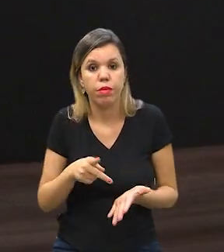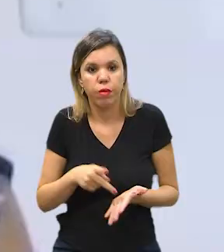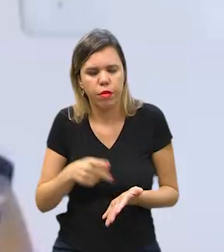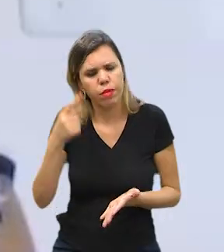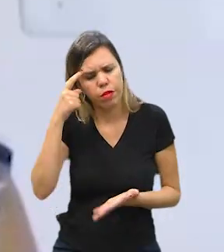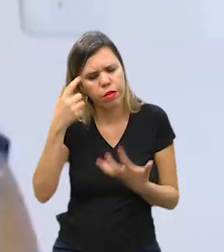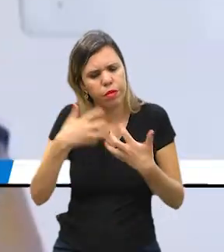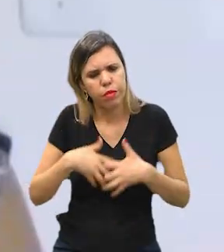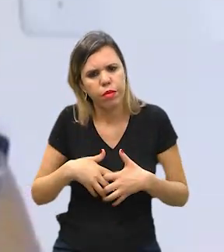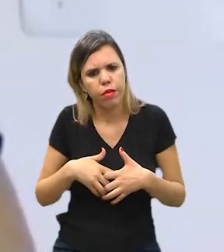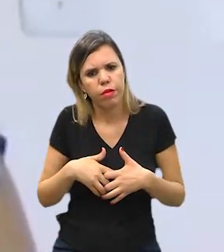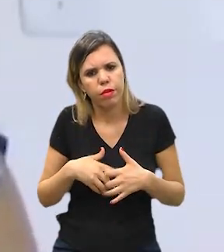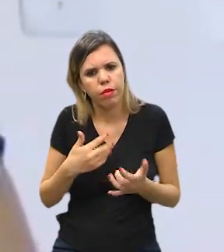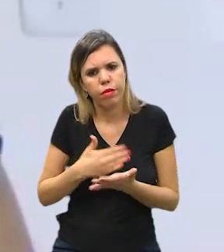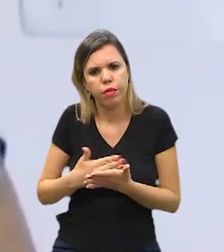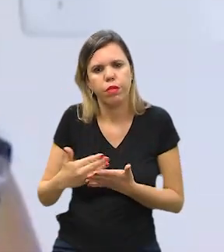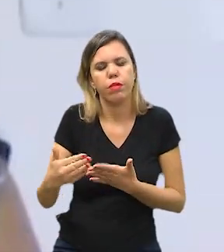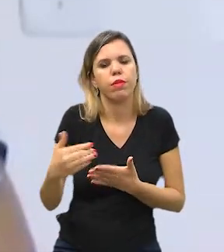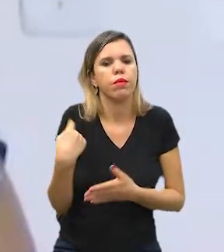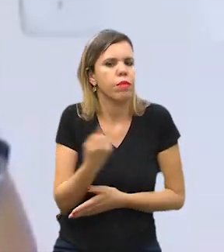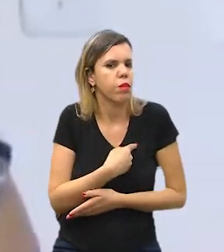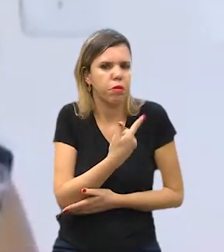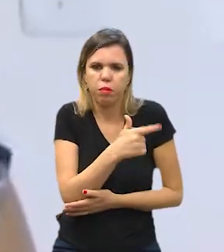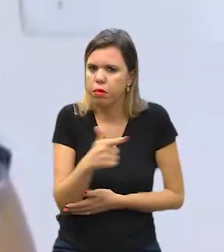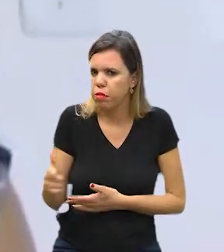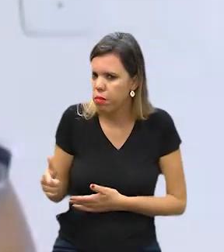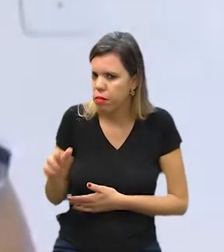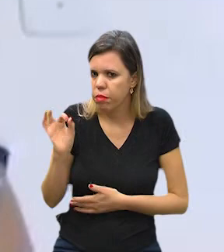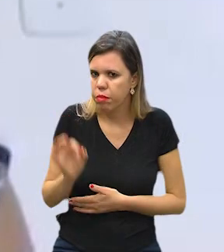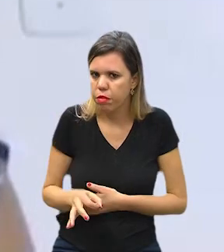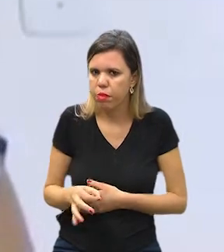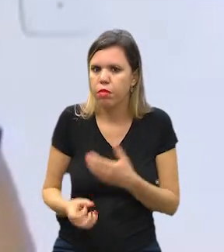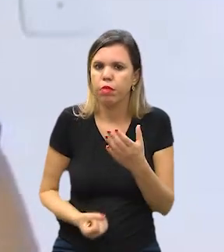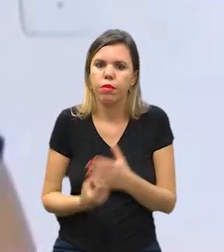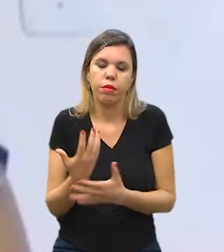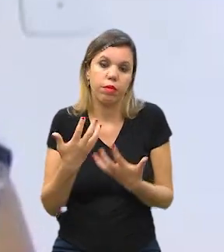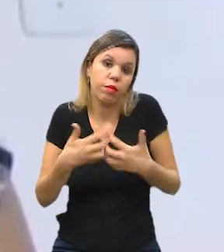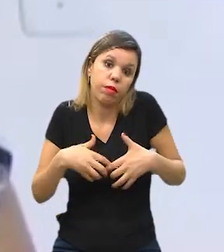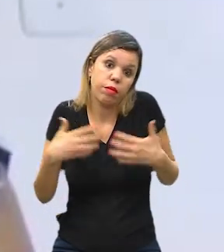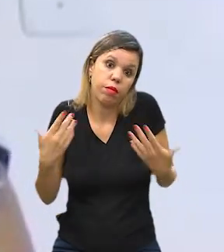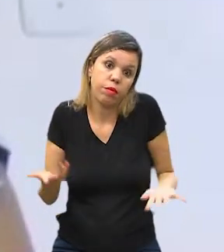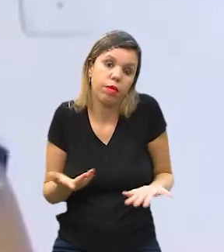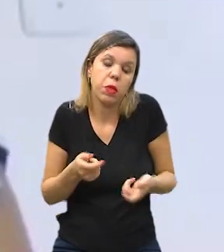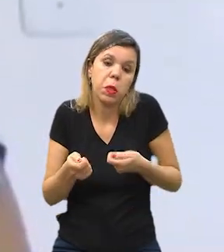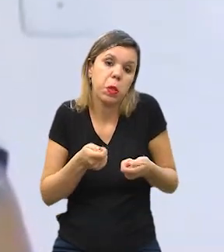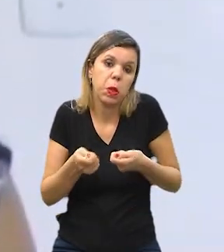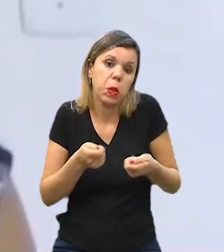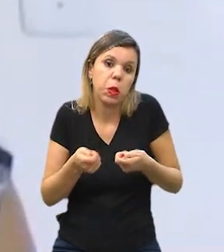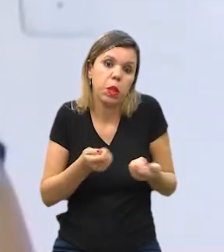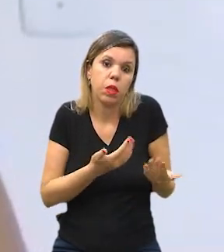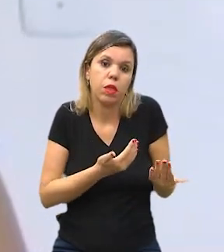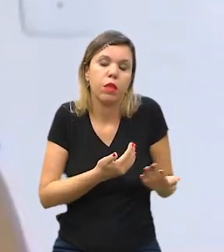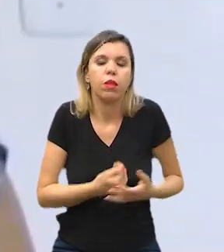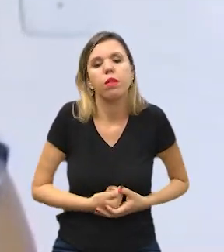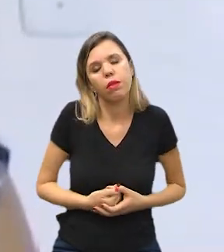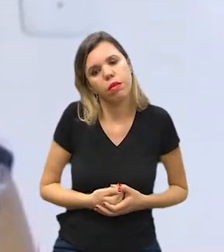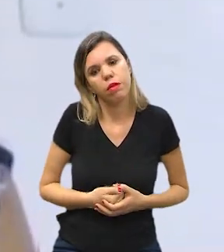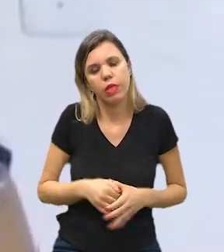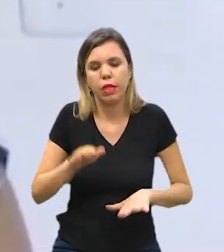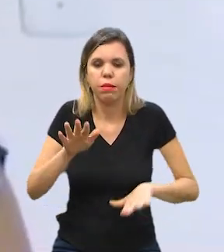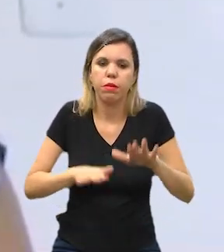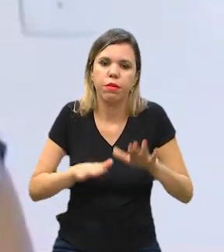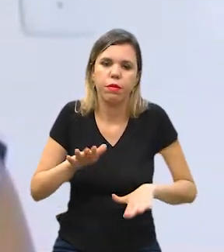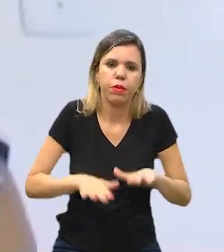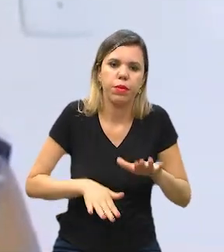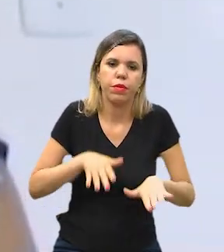empreender? Na verdade, a gente pensou desde o início, mas nós não tínhamos certeza que isso ia acontecer, né? Como lidar